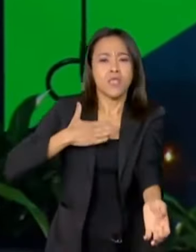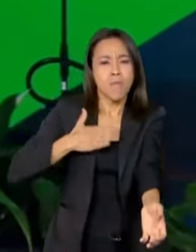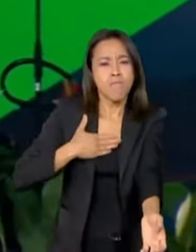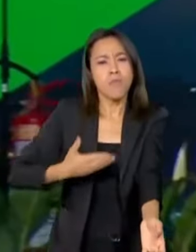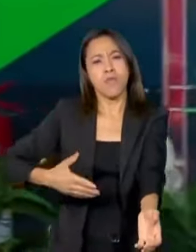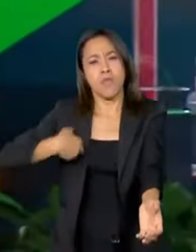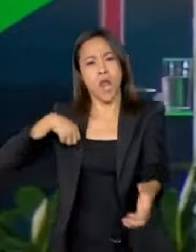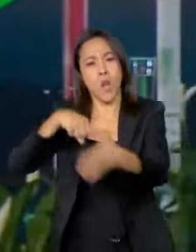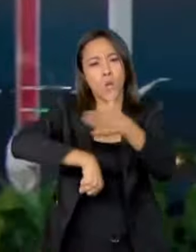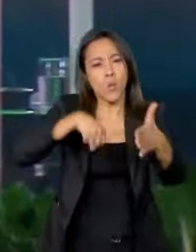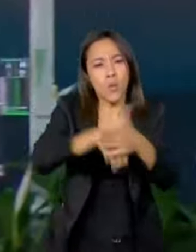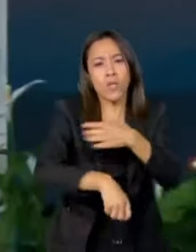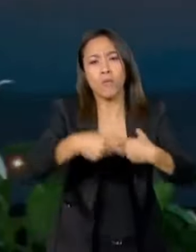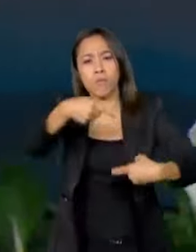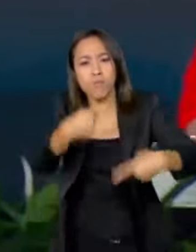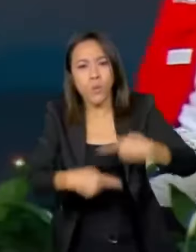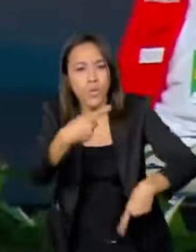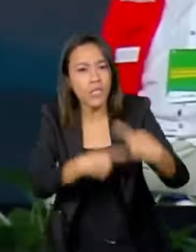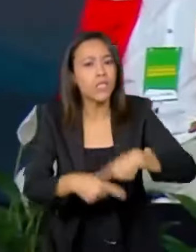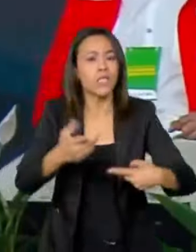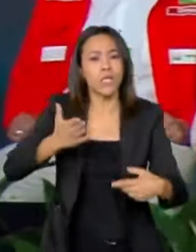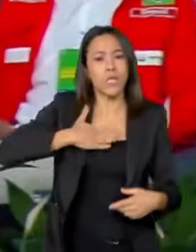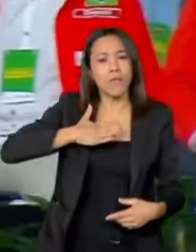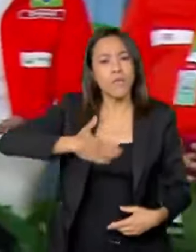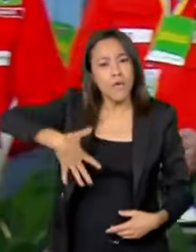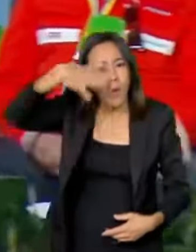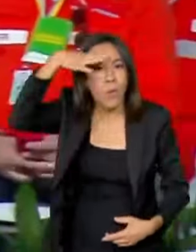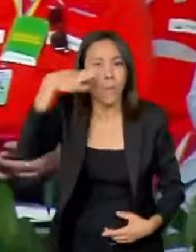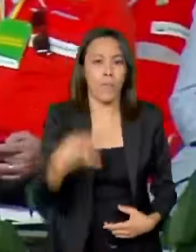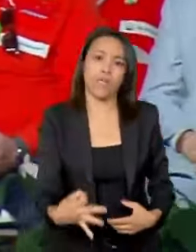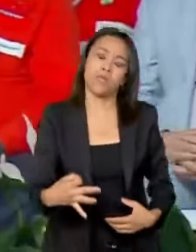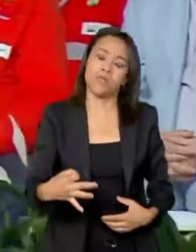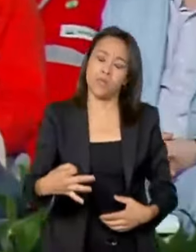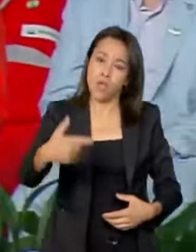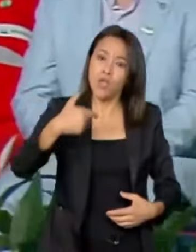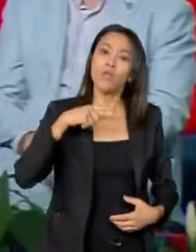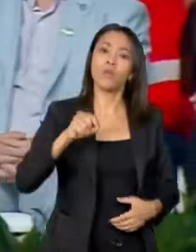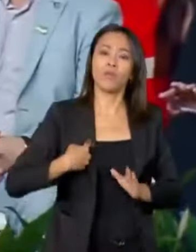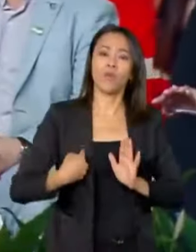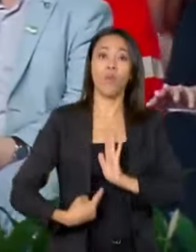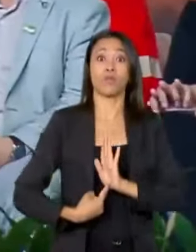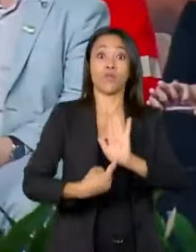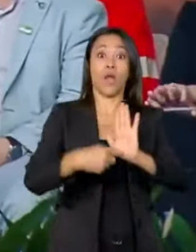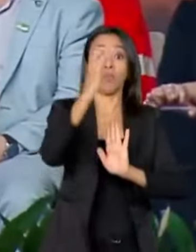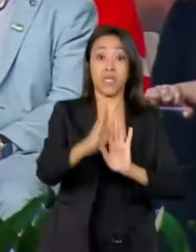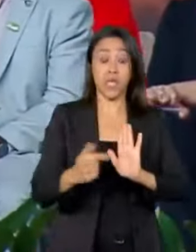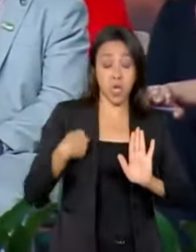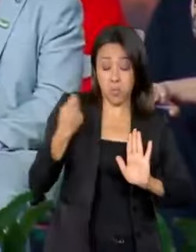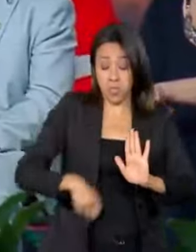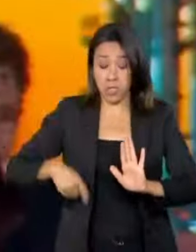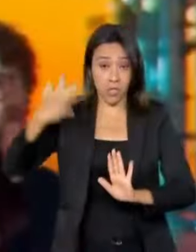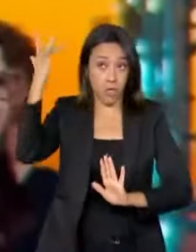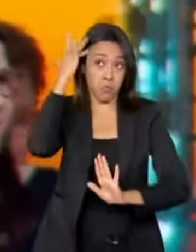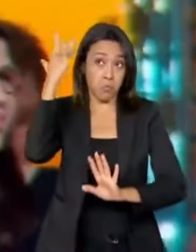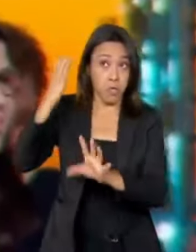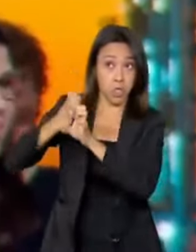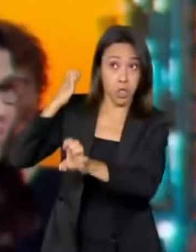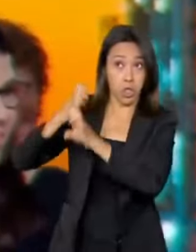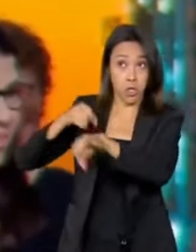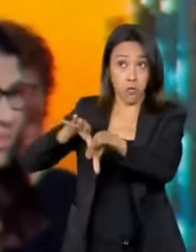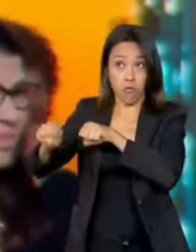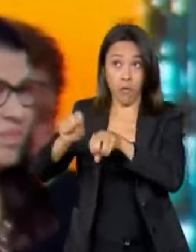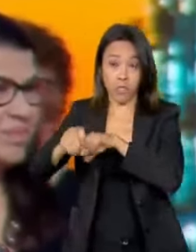política, ela está na minha compreensão e na imagem que eu tenho do Brasil. Eu não preciso ser engenheiro da Petrobras, eu